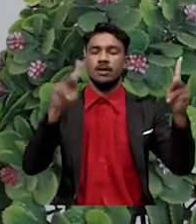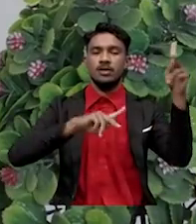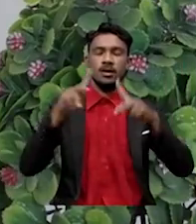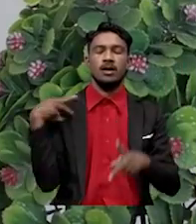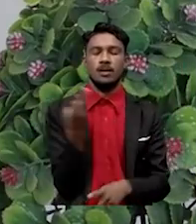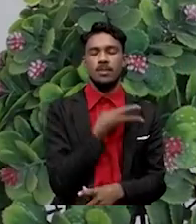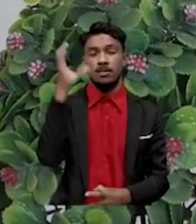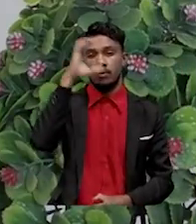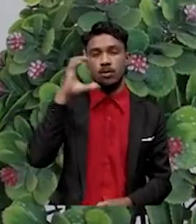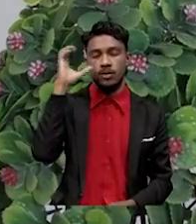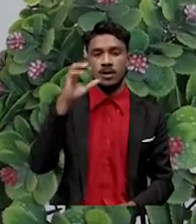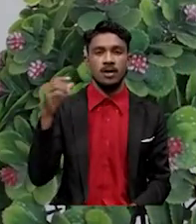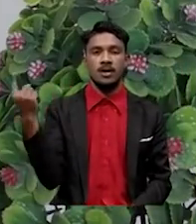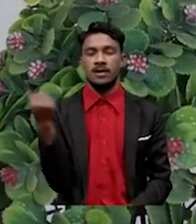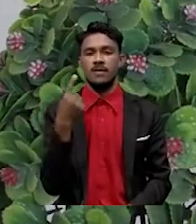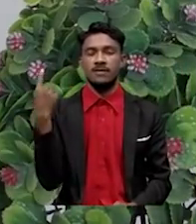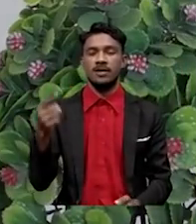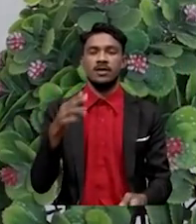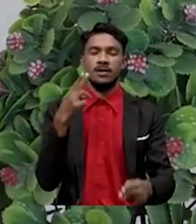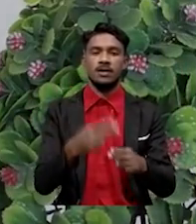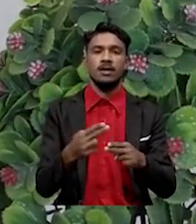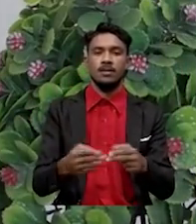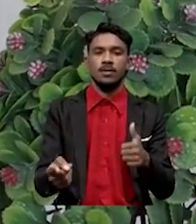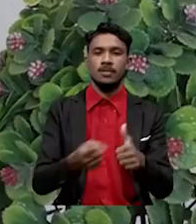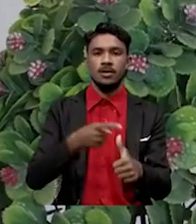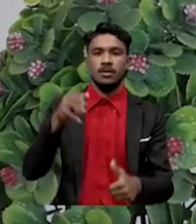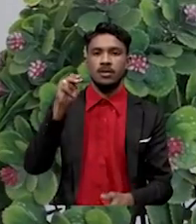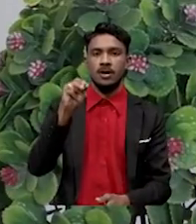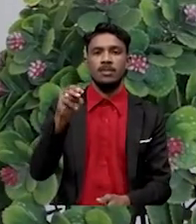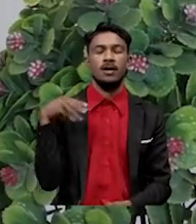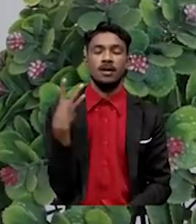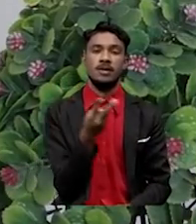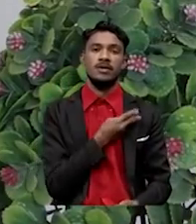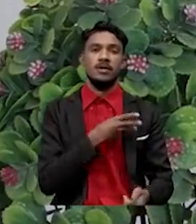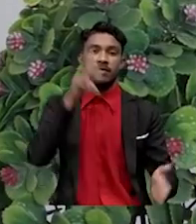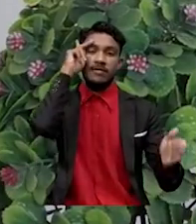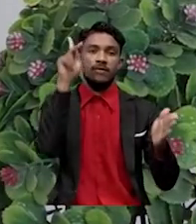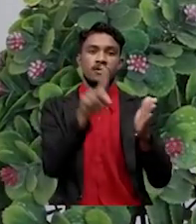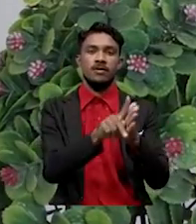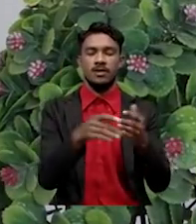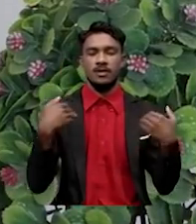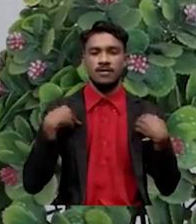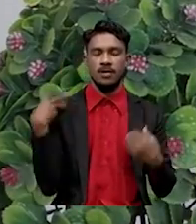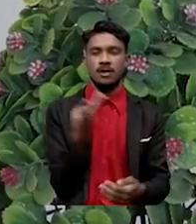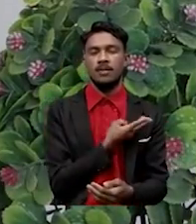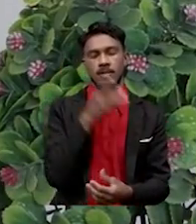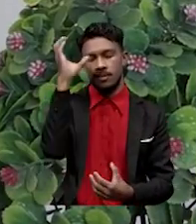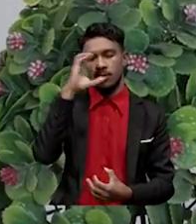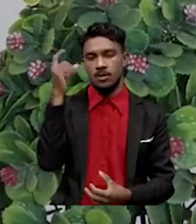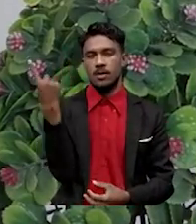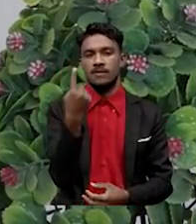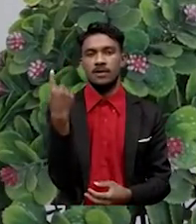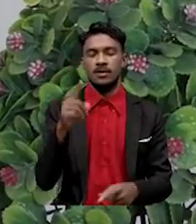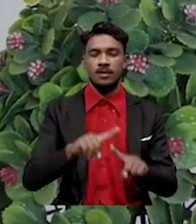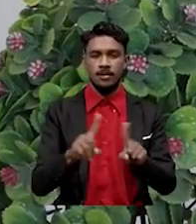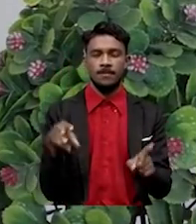fase inicial eminent mas tava a minha foto mas a minha outra am se buka na fase mas amos buka